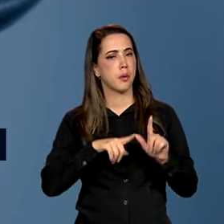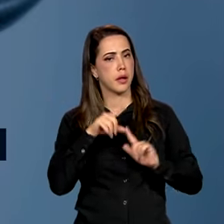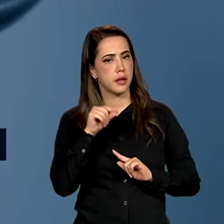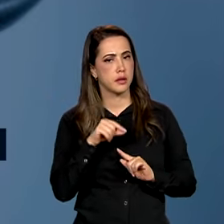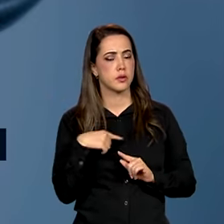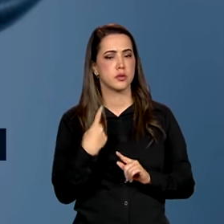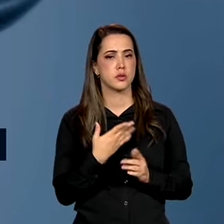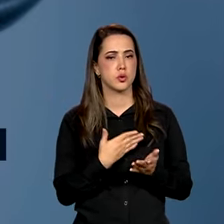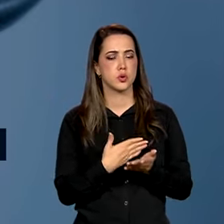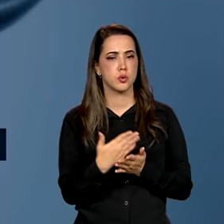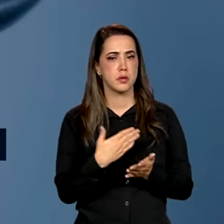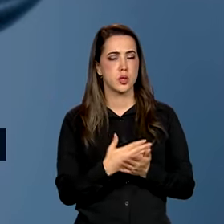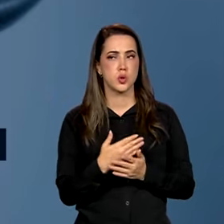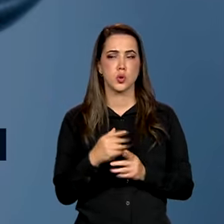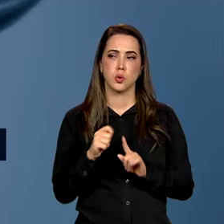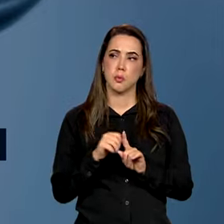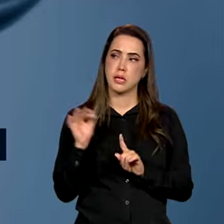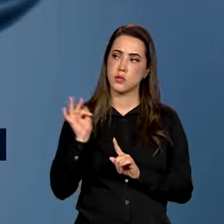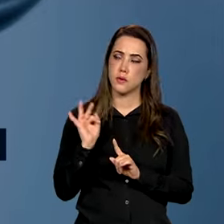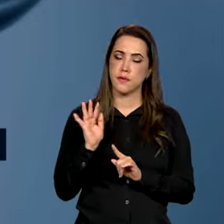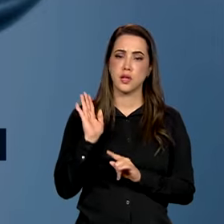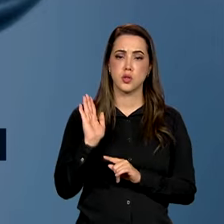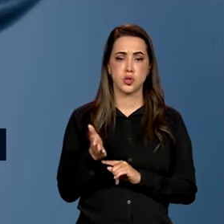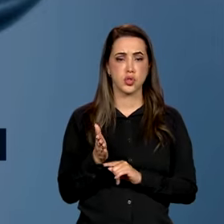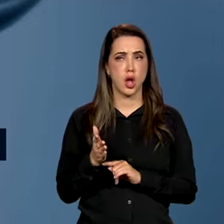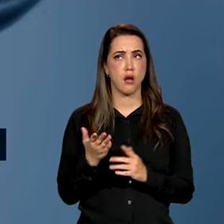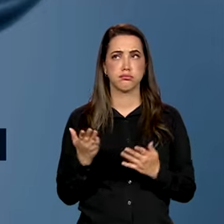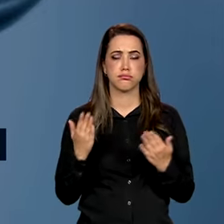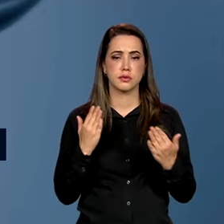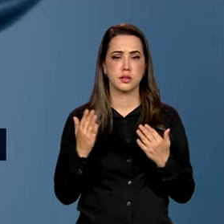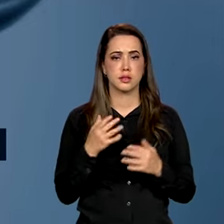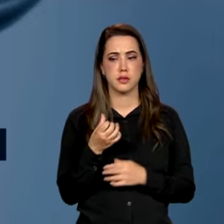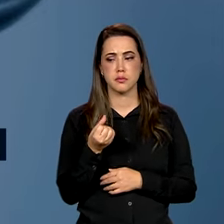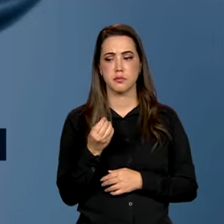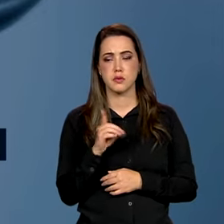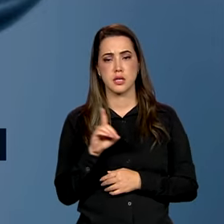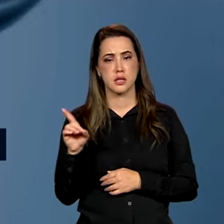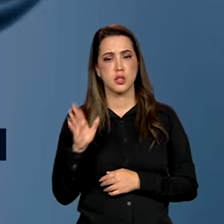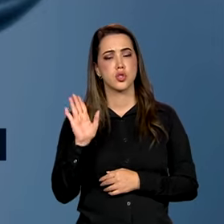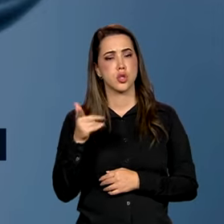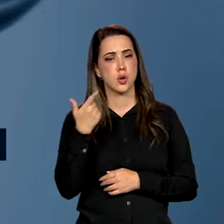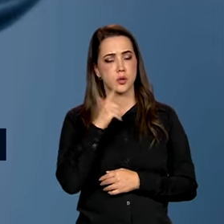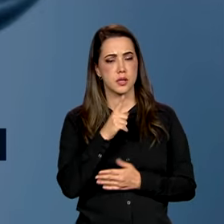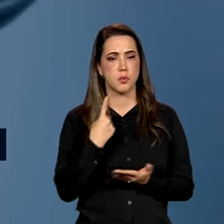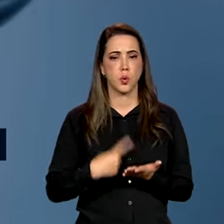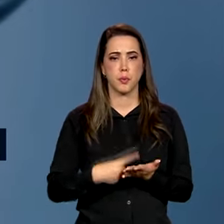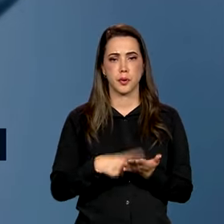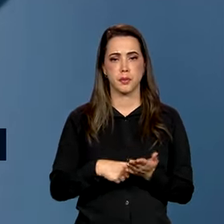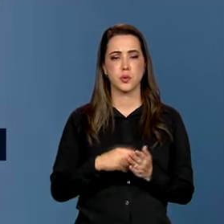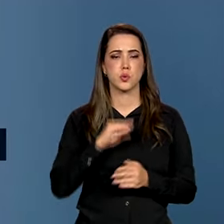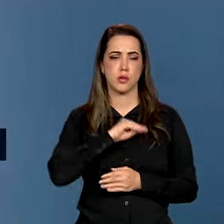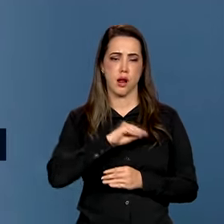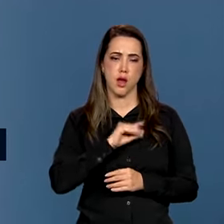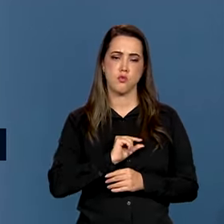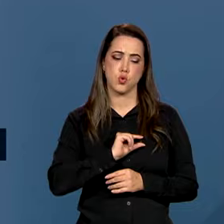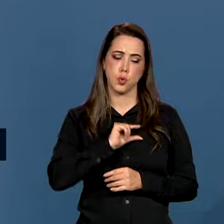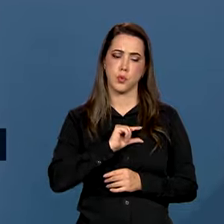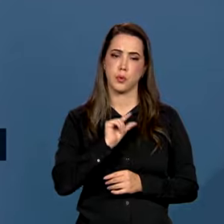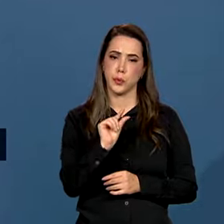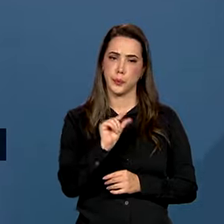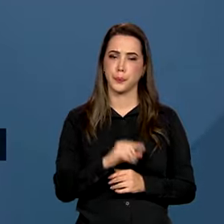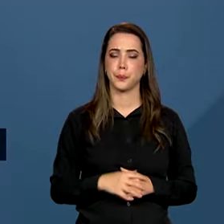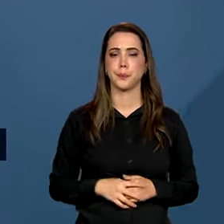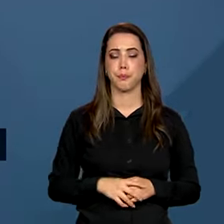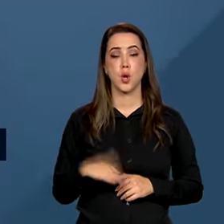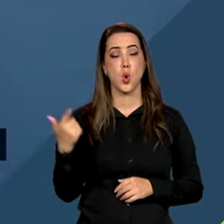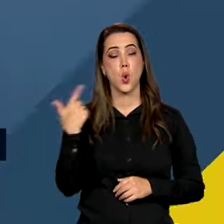e começando Praticamente em fevereiro e já em menos de 60 dias nós conseguimos fechar outra novidade do início do